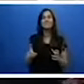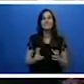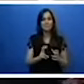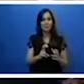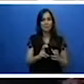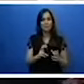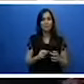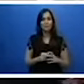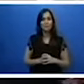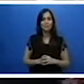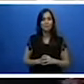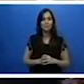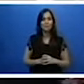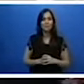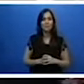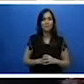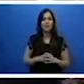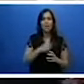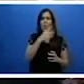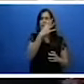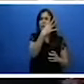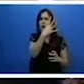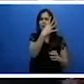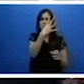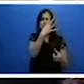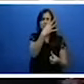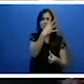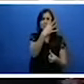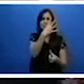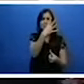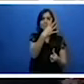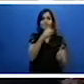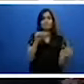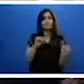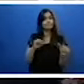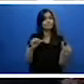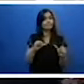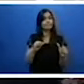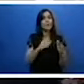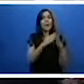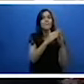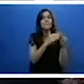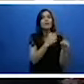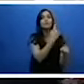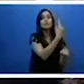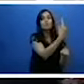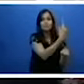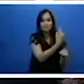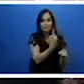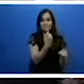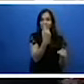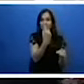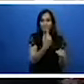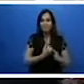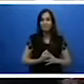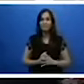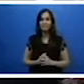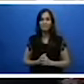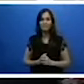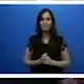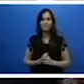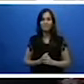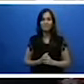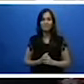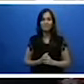5. Tenho 4, preciso tirar 6, também não é suficiente, tenho que fazer o mesmo esquema daqui.